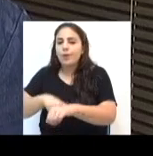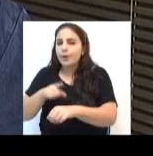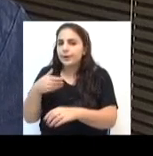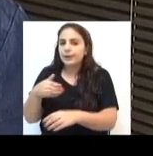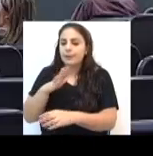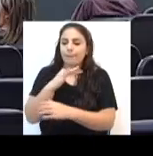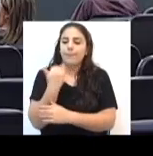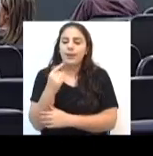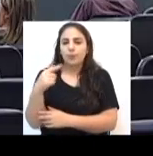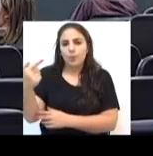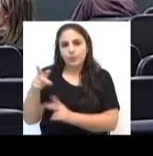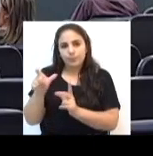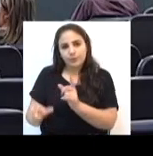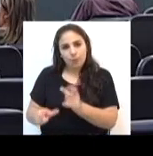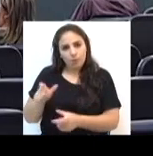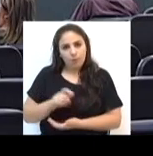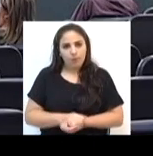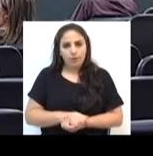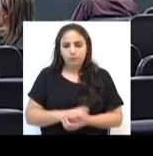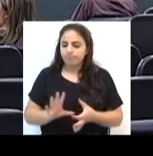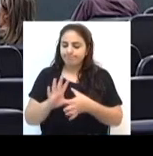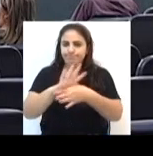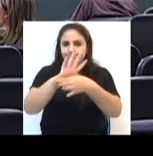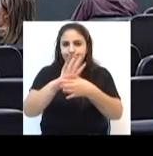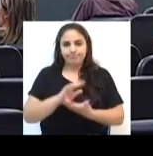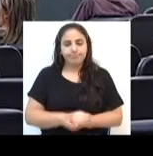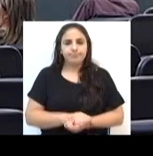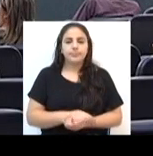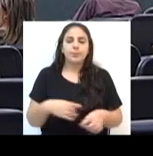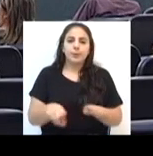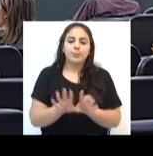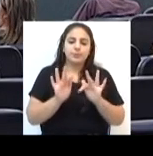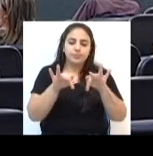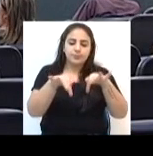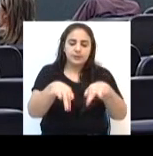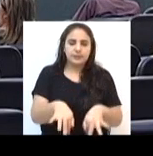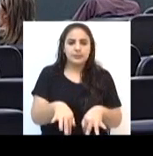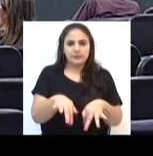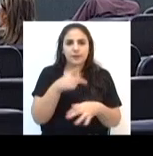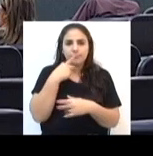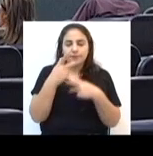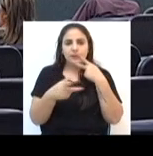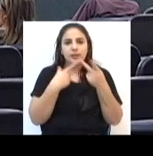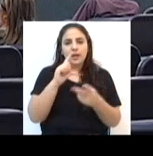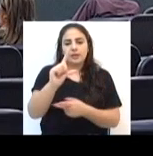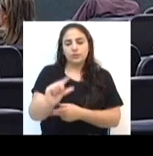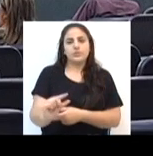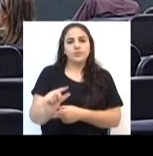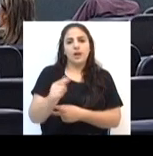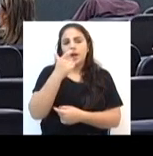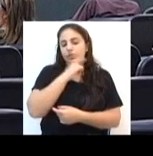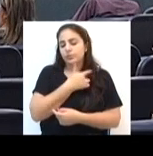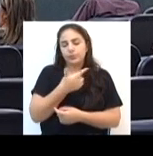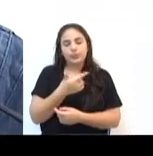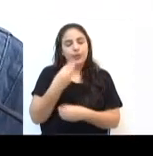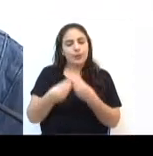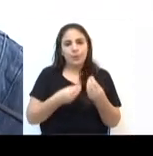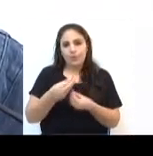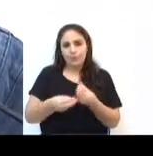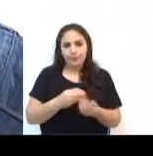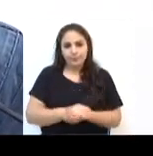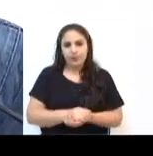nada. Então, feira itinerante não pode existir. Nós temos que ser bairrista. Pare com essa história de que nós não podemos ser bairrista. O que é bom para o nosso